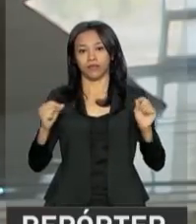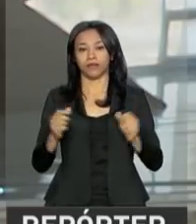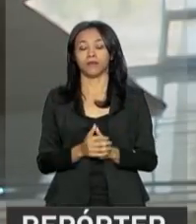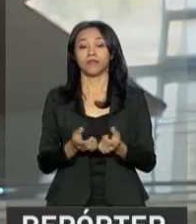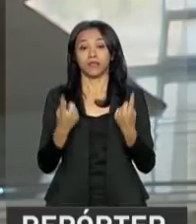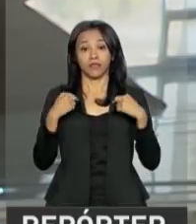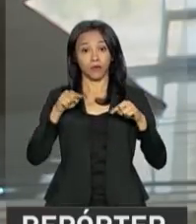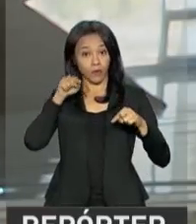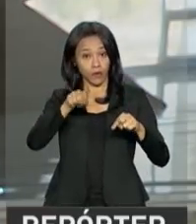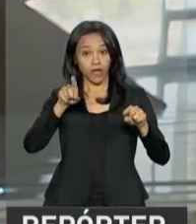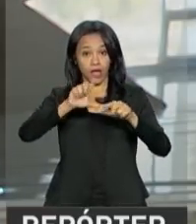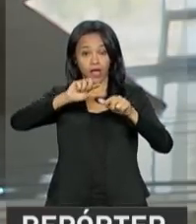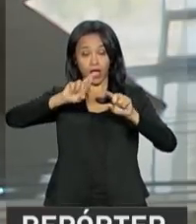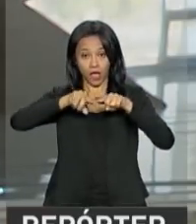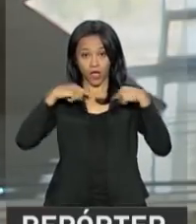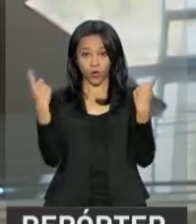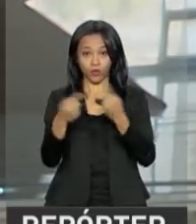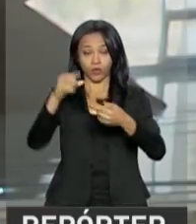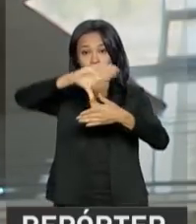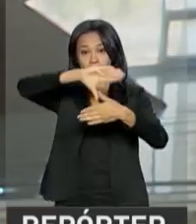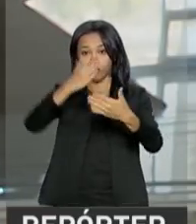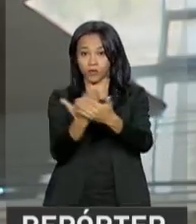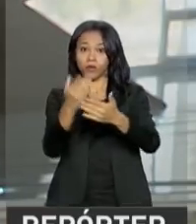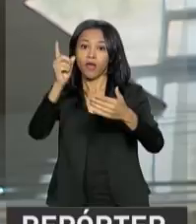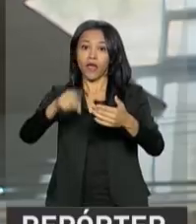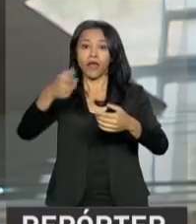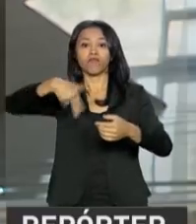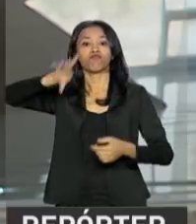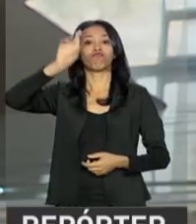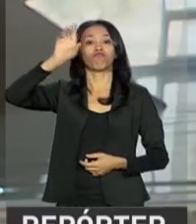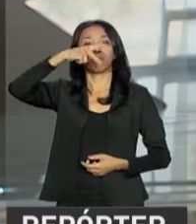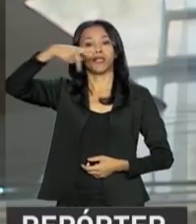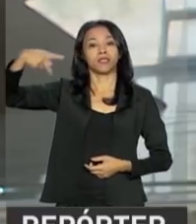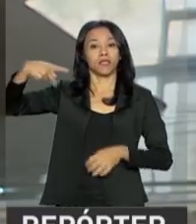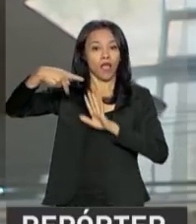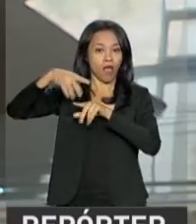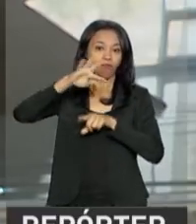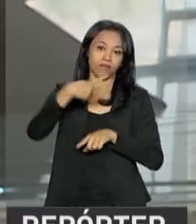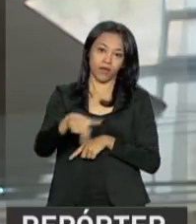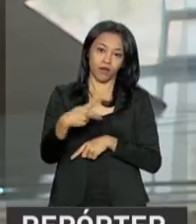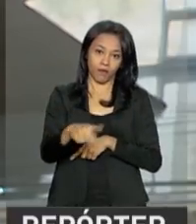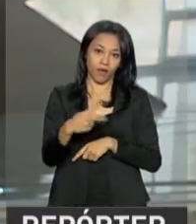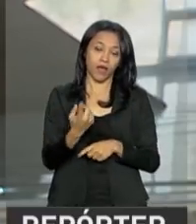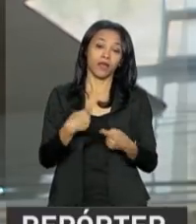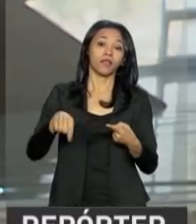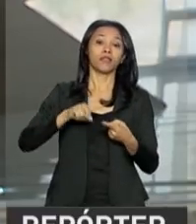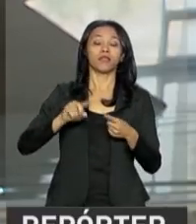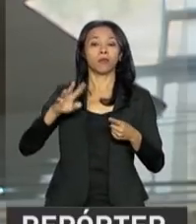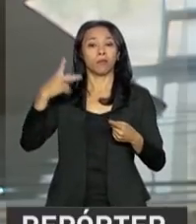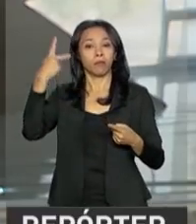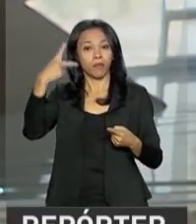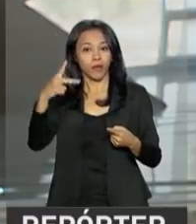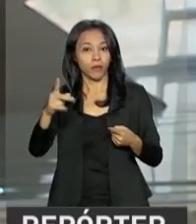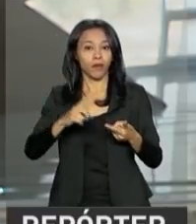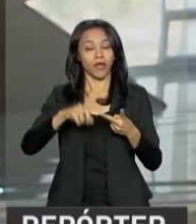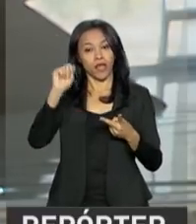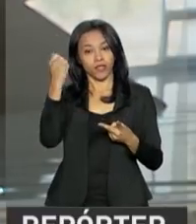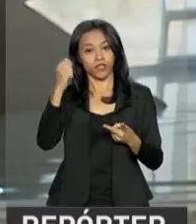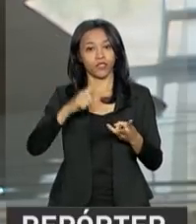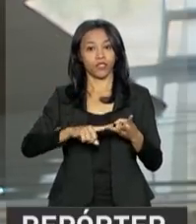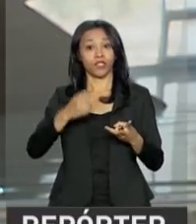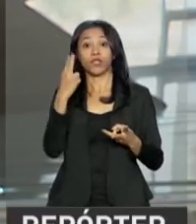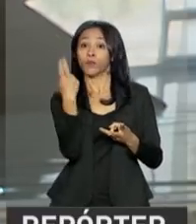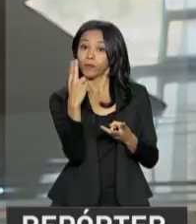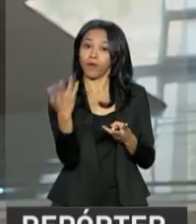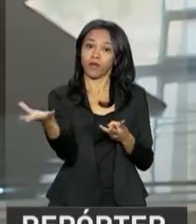mercosul é presidida atualmente pelo paraguai além do brasil do paraguai também integram o grupo a argentina e